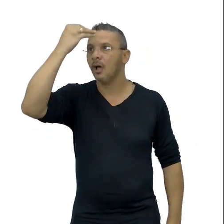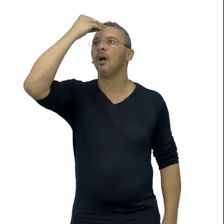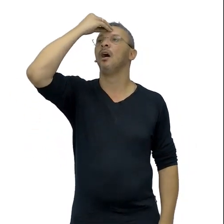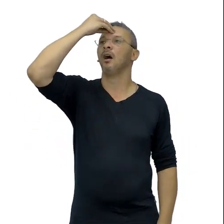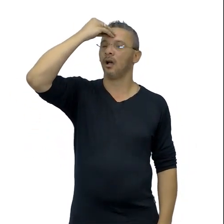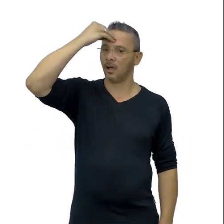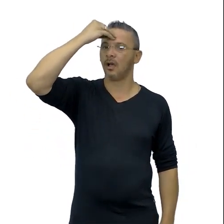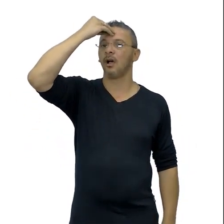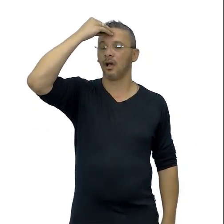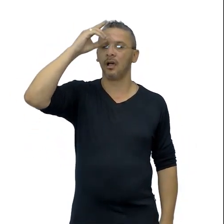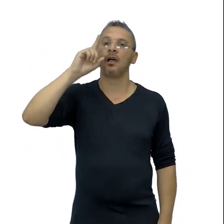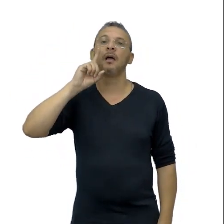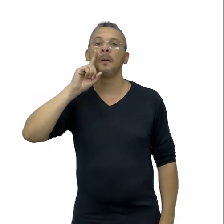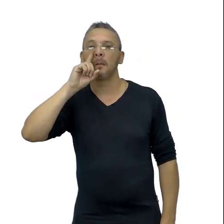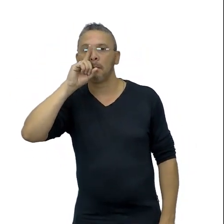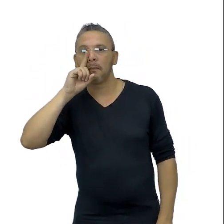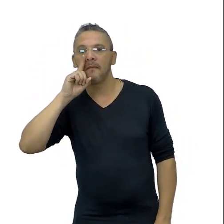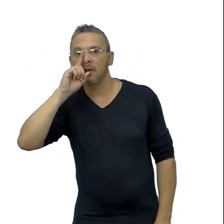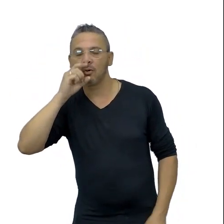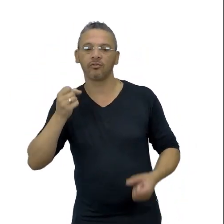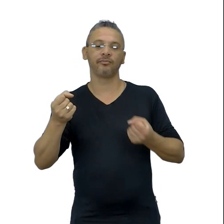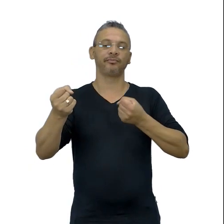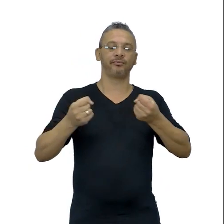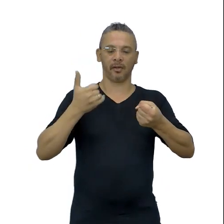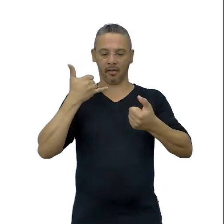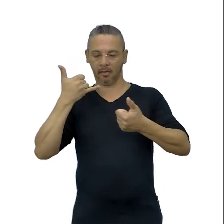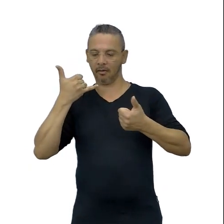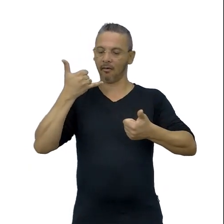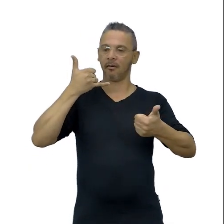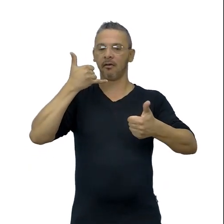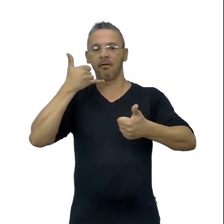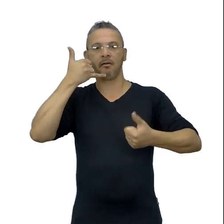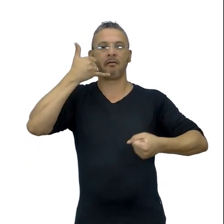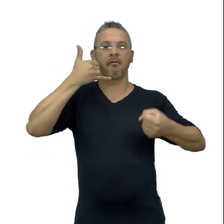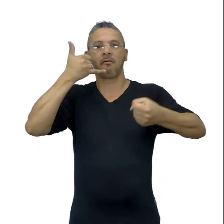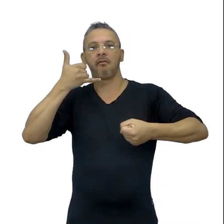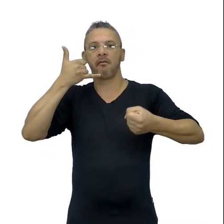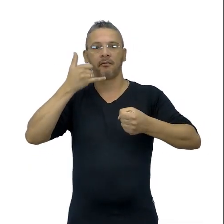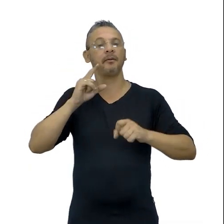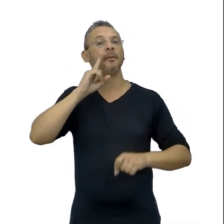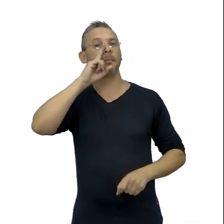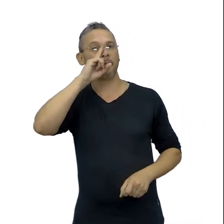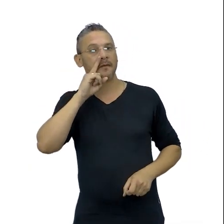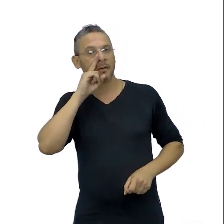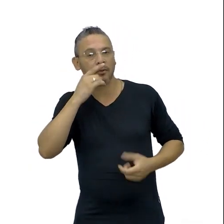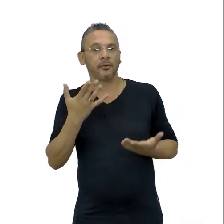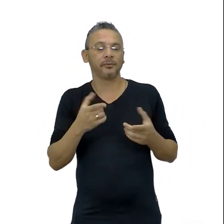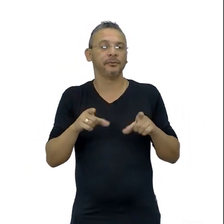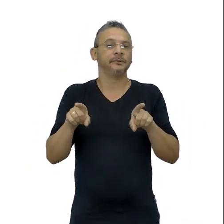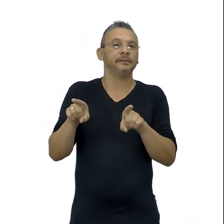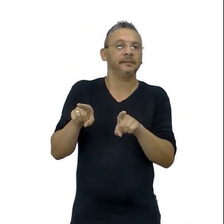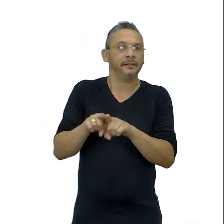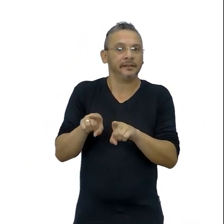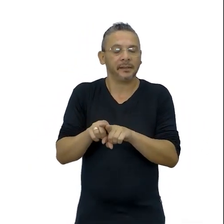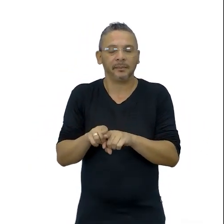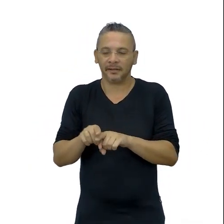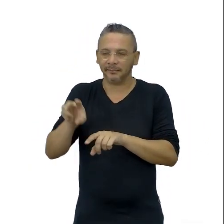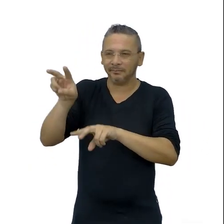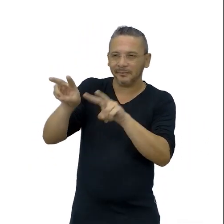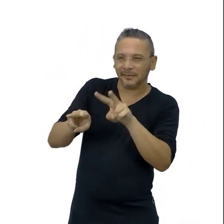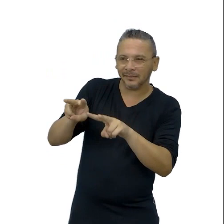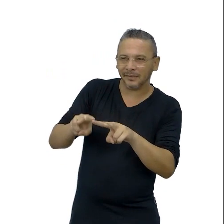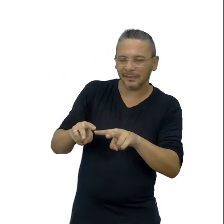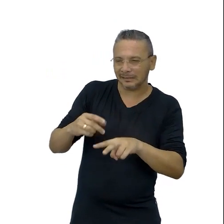motoristas sobre os perigos do uso do celular ao volante, analisar por meio da leitura das linguagens verbal